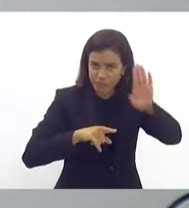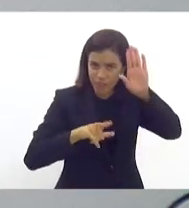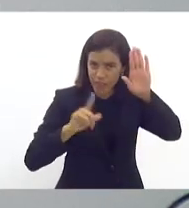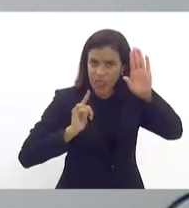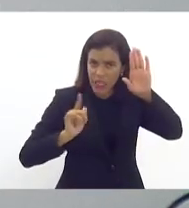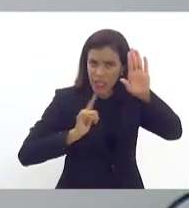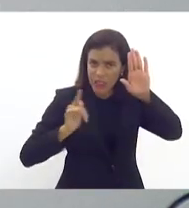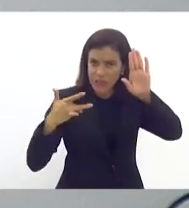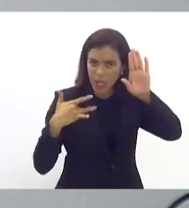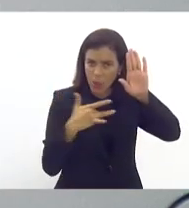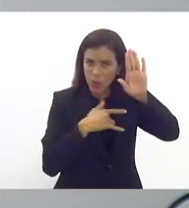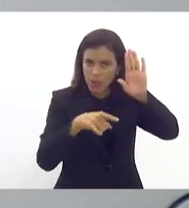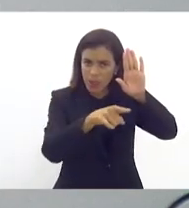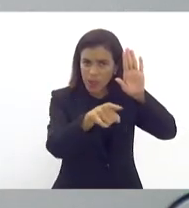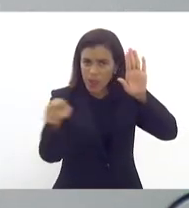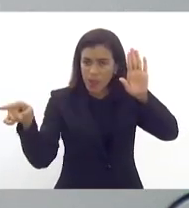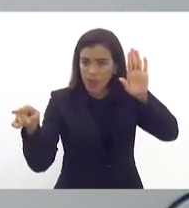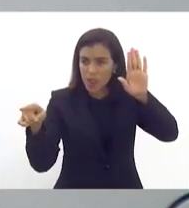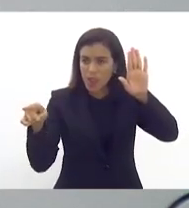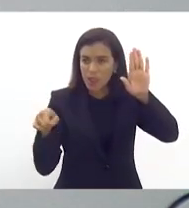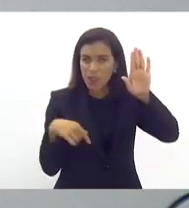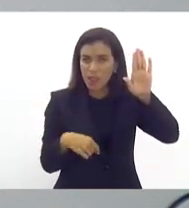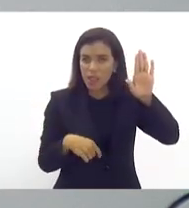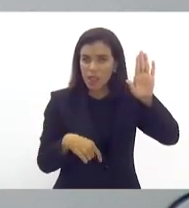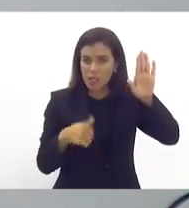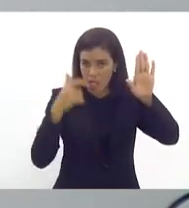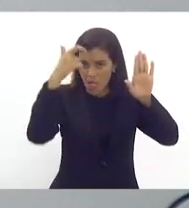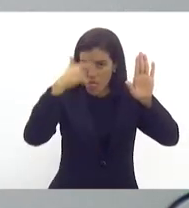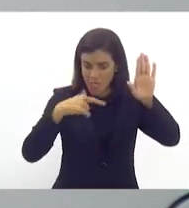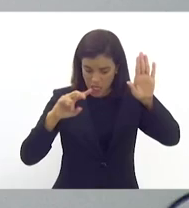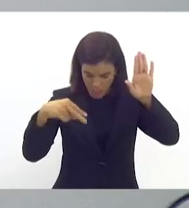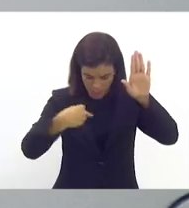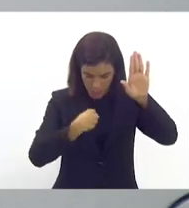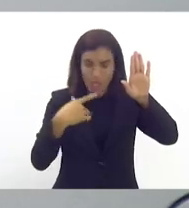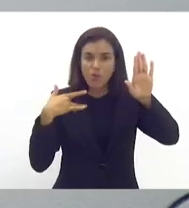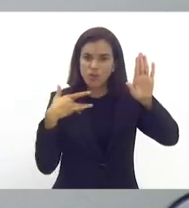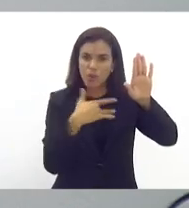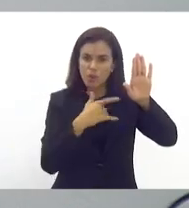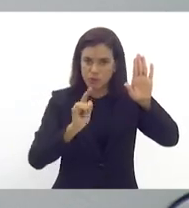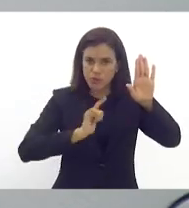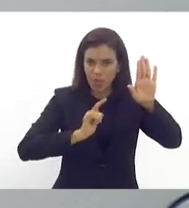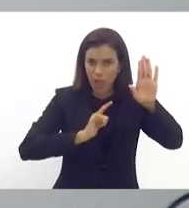mão aqui agora e falar assim ah eu sou uma pessoa com